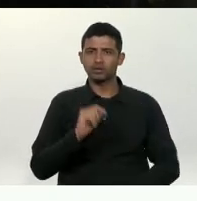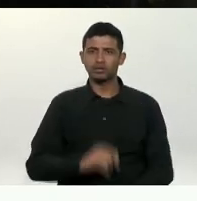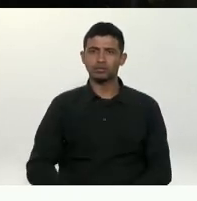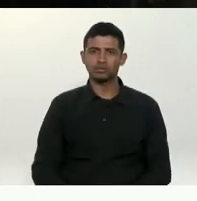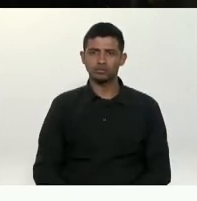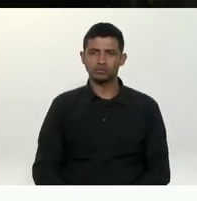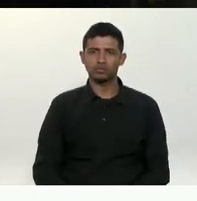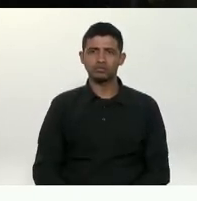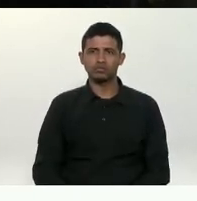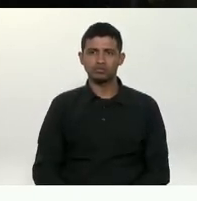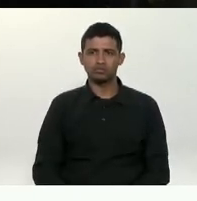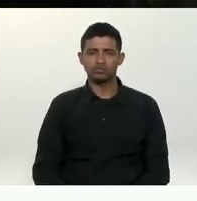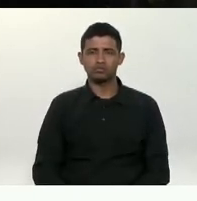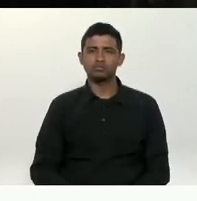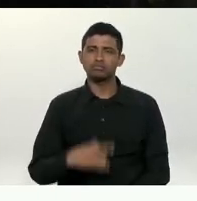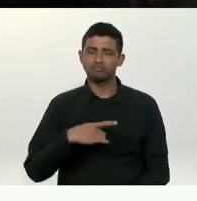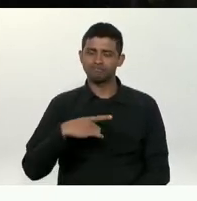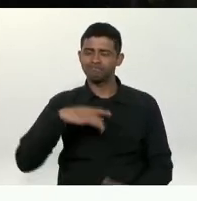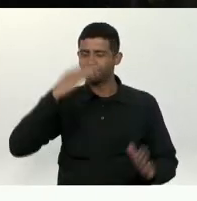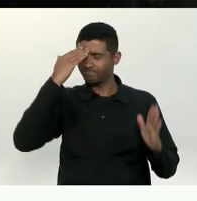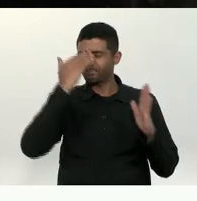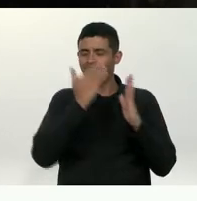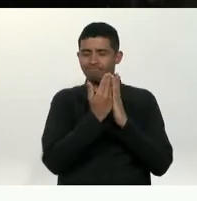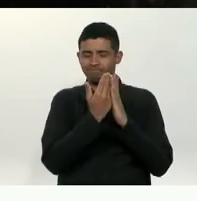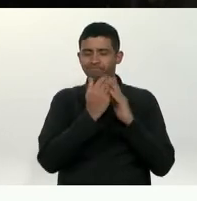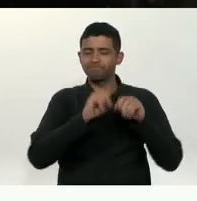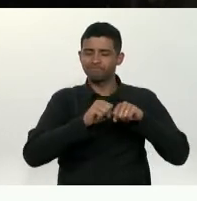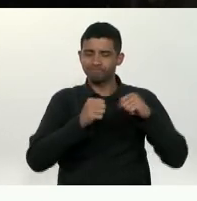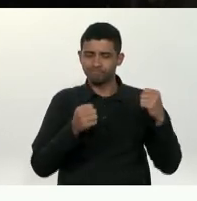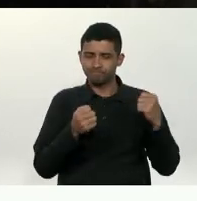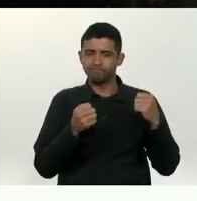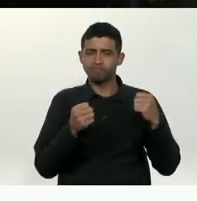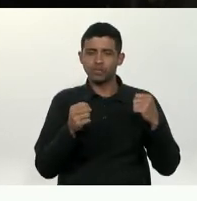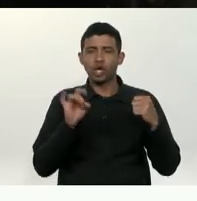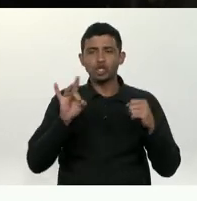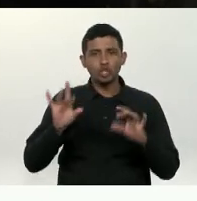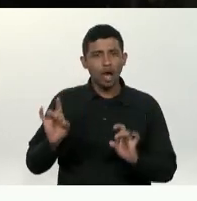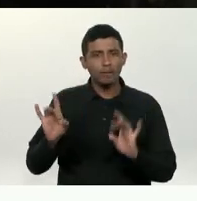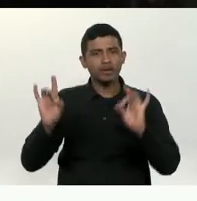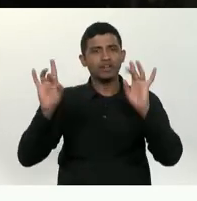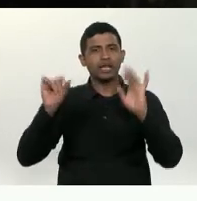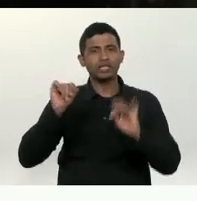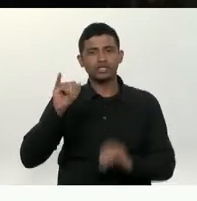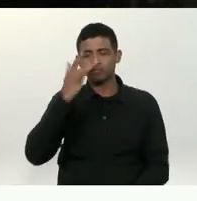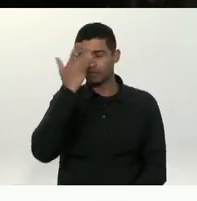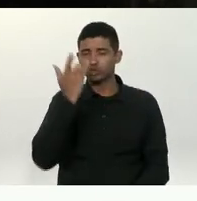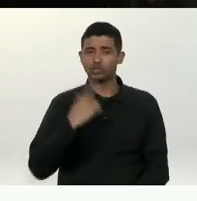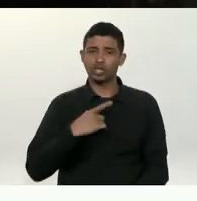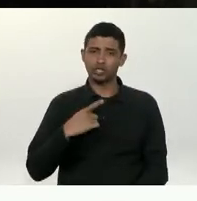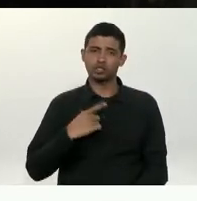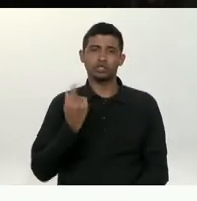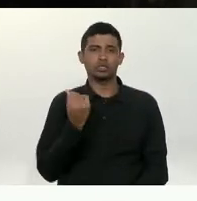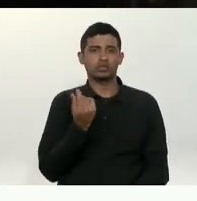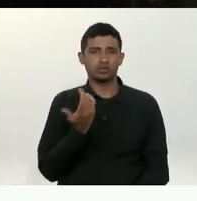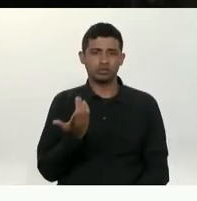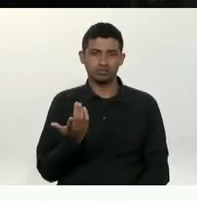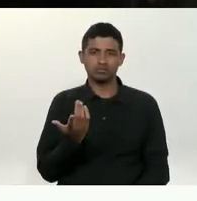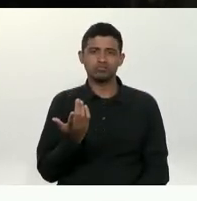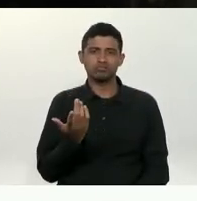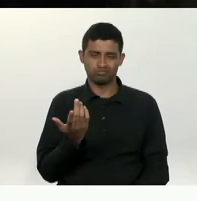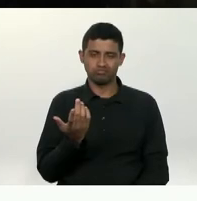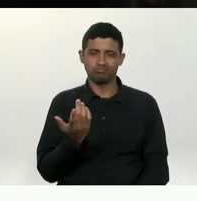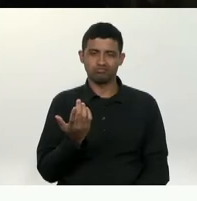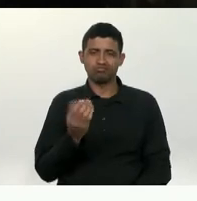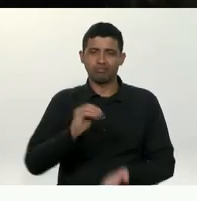quebra um princípio importante da isonomia, porque vai ter privilégio quem tem dinheiro. Segundo, você deixa de democratizar